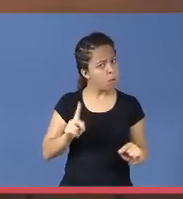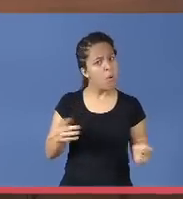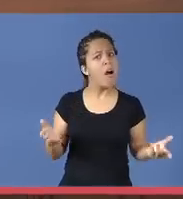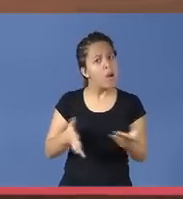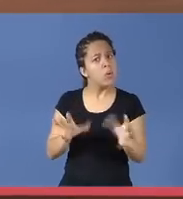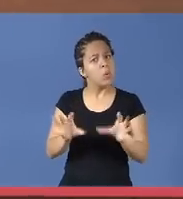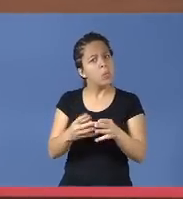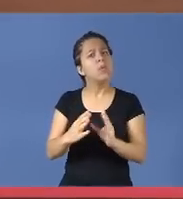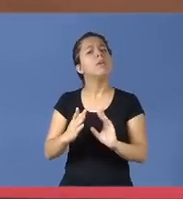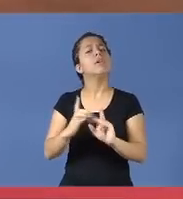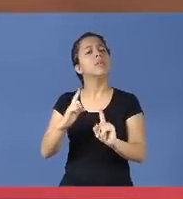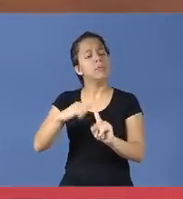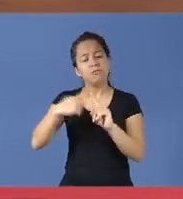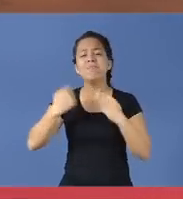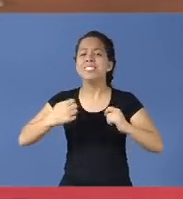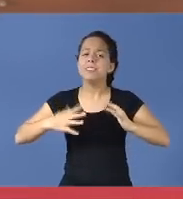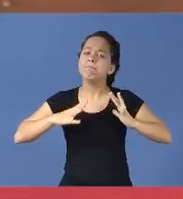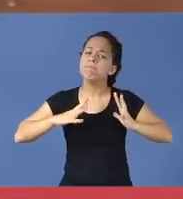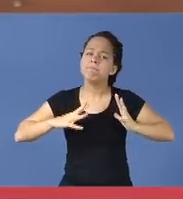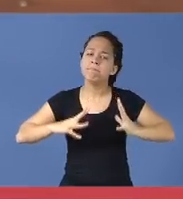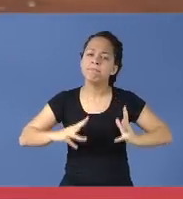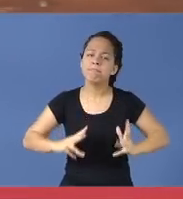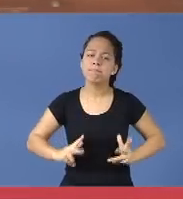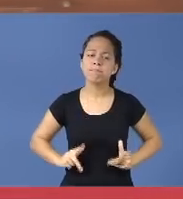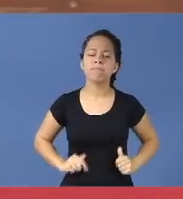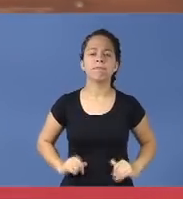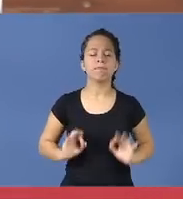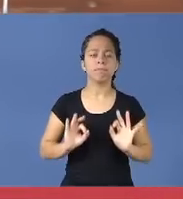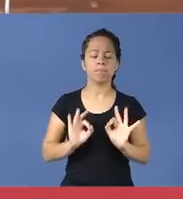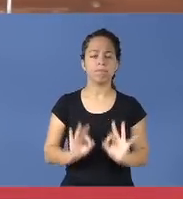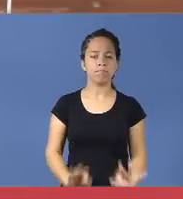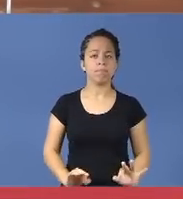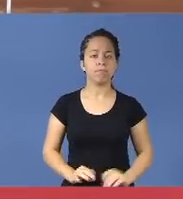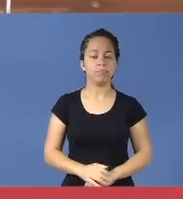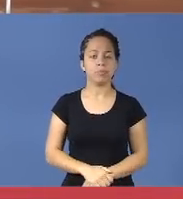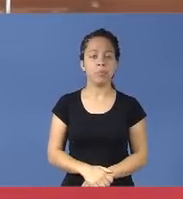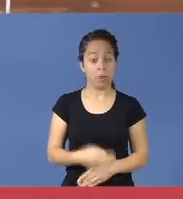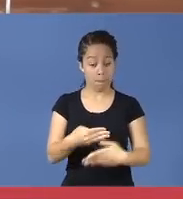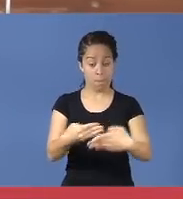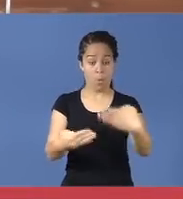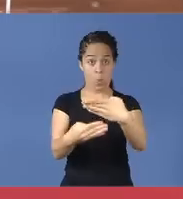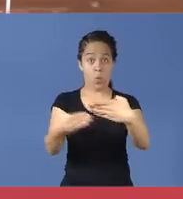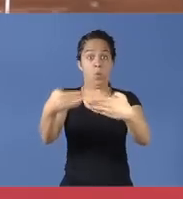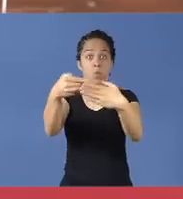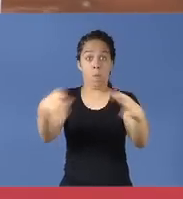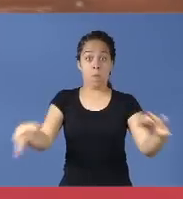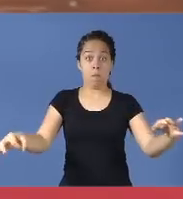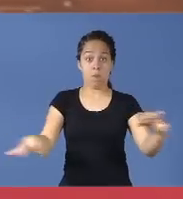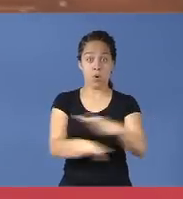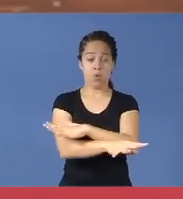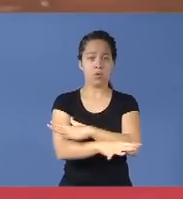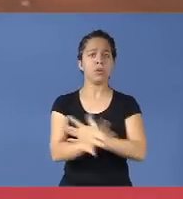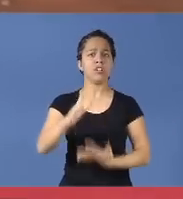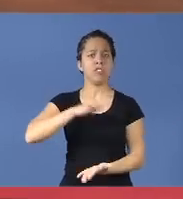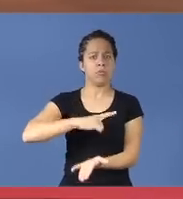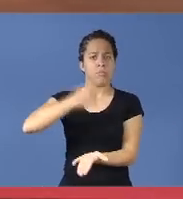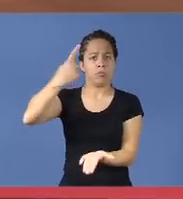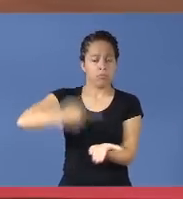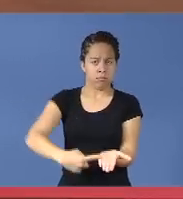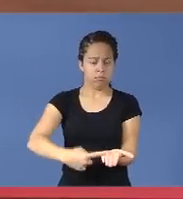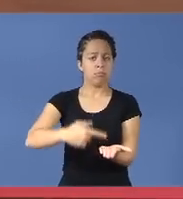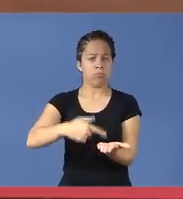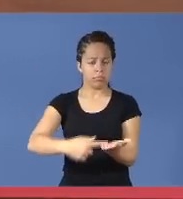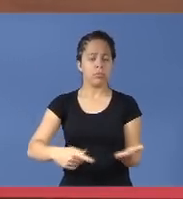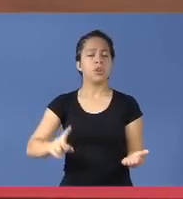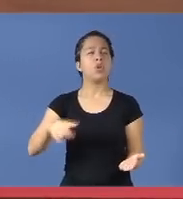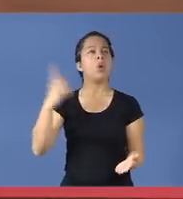continuar então, agora é da forma isso. Os muros estão prontos, o pacto foi feito, ó, Senhor, nós